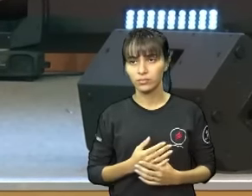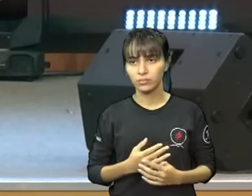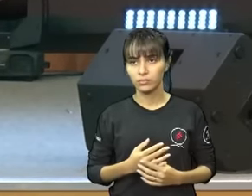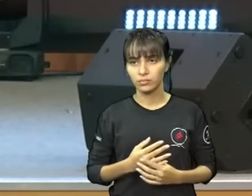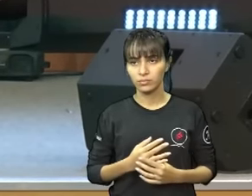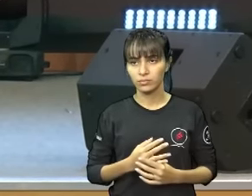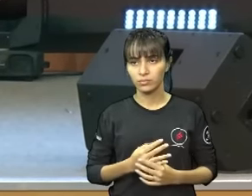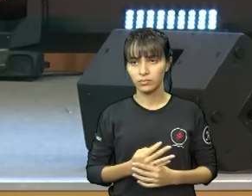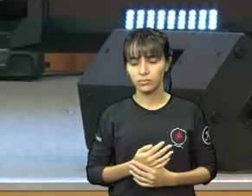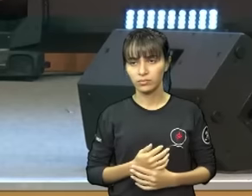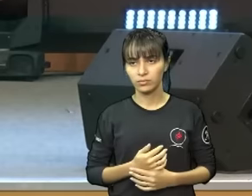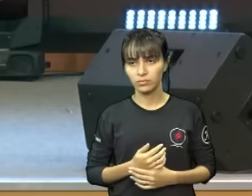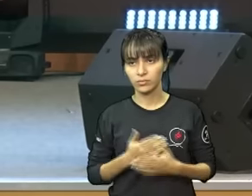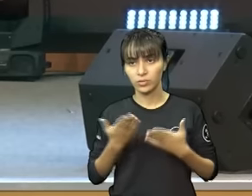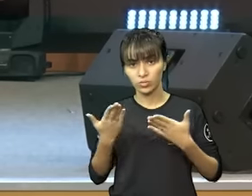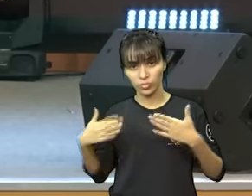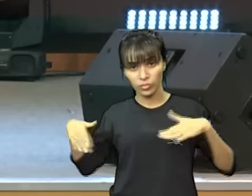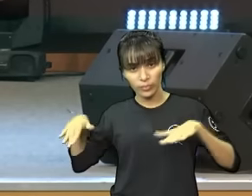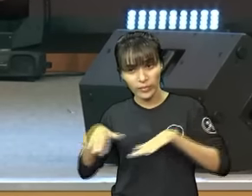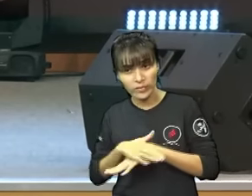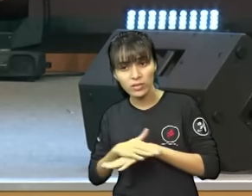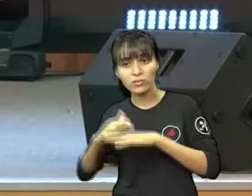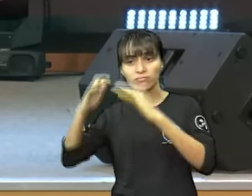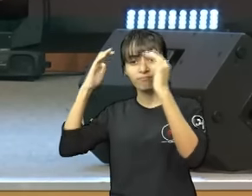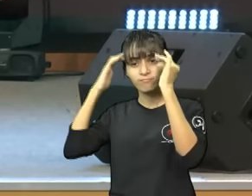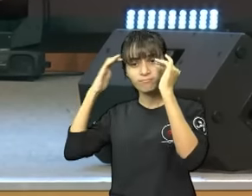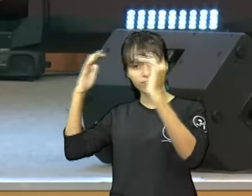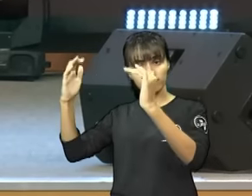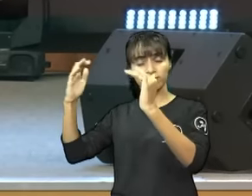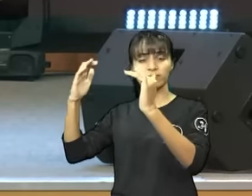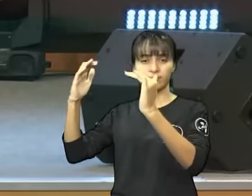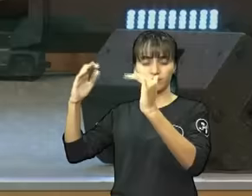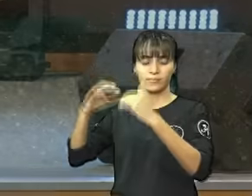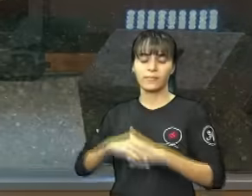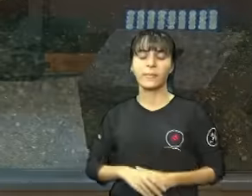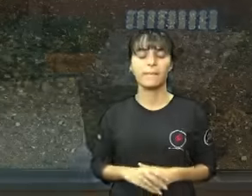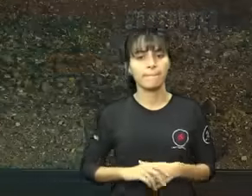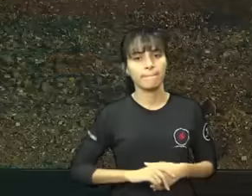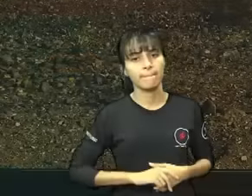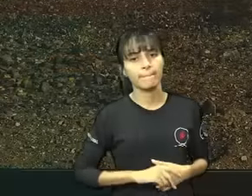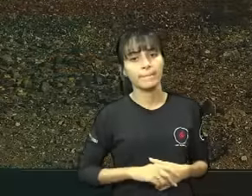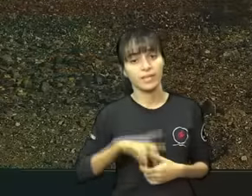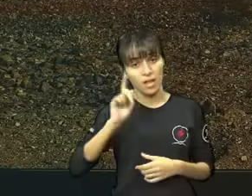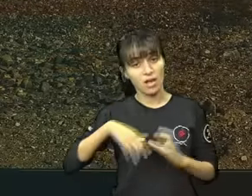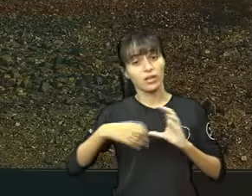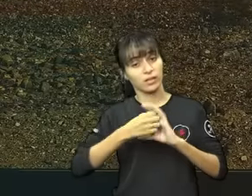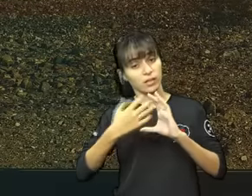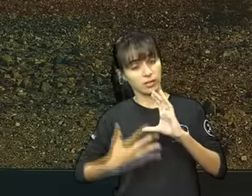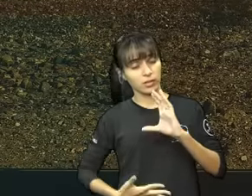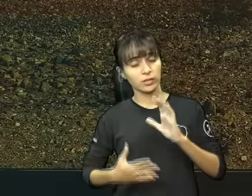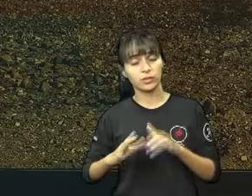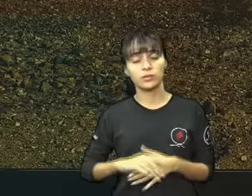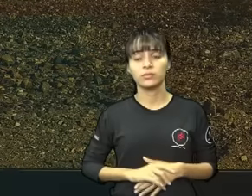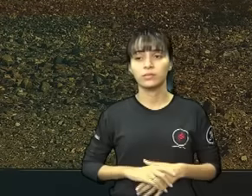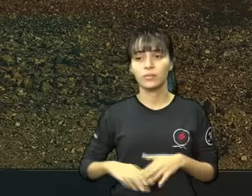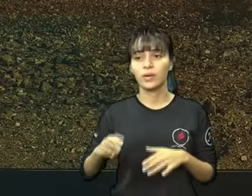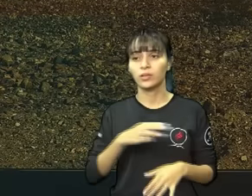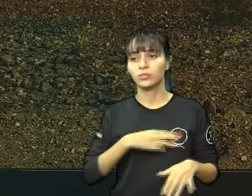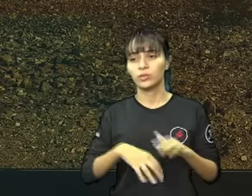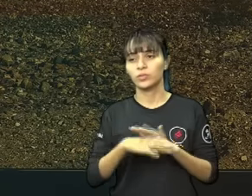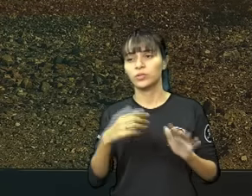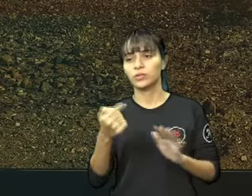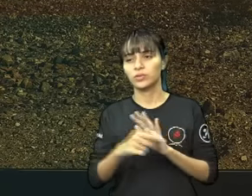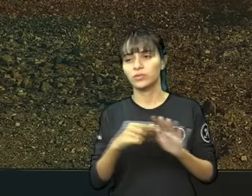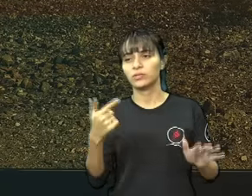a submissão e obediência a Deus é uma característica Mateus